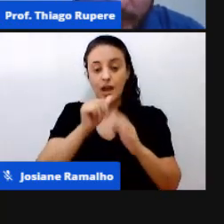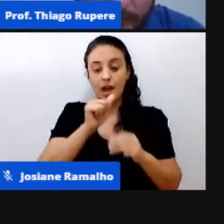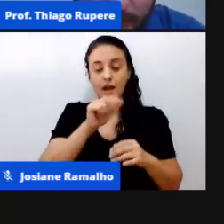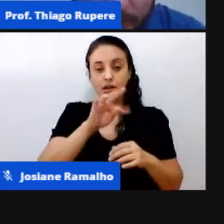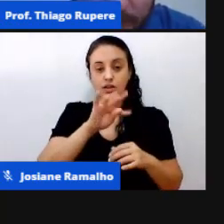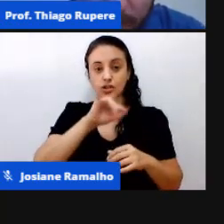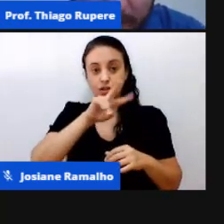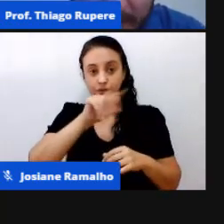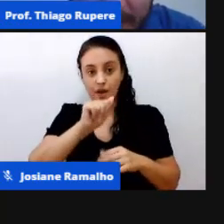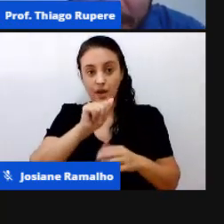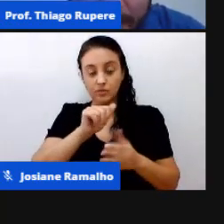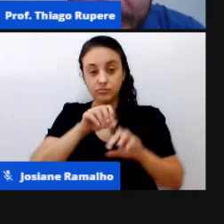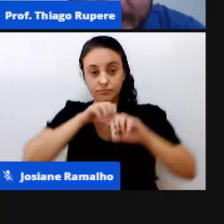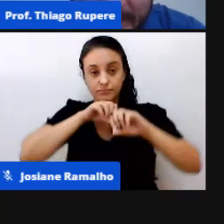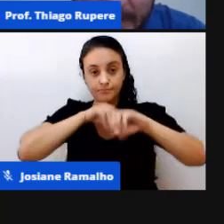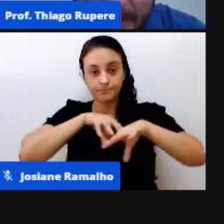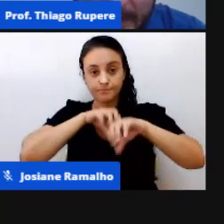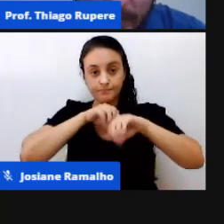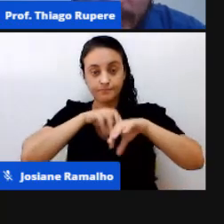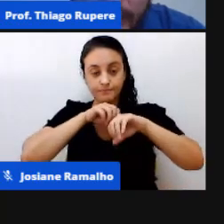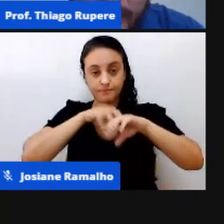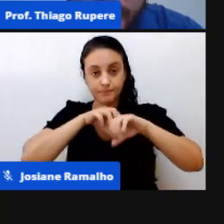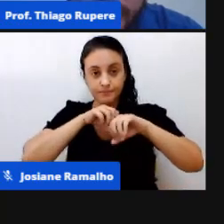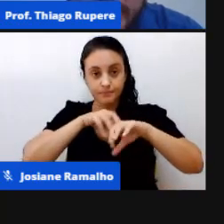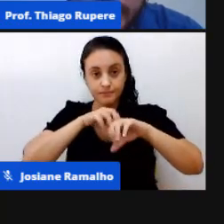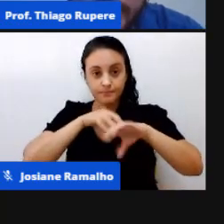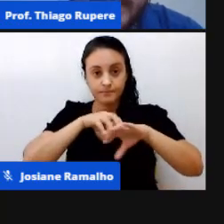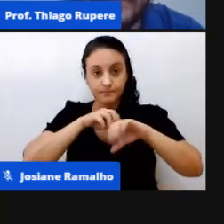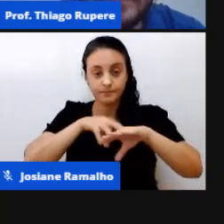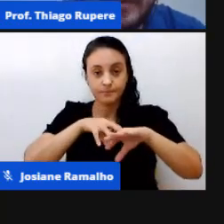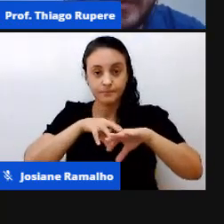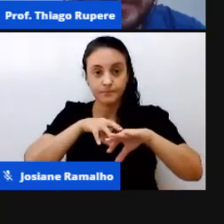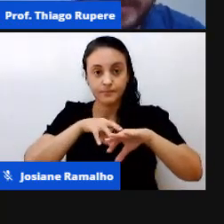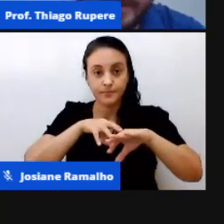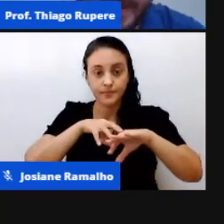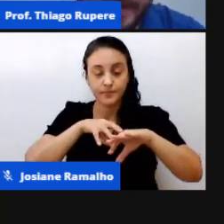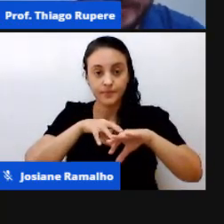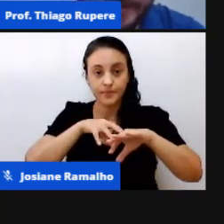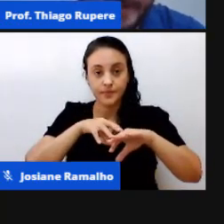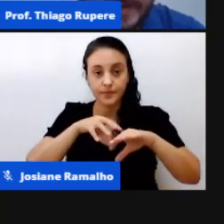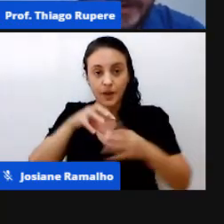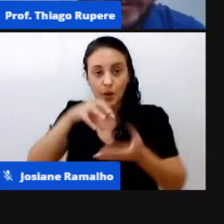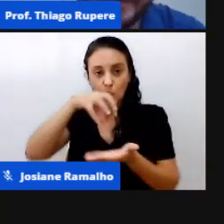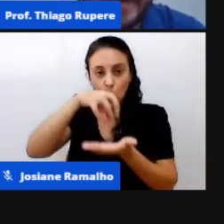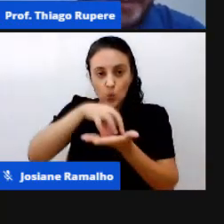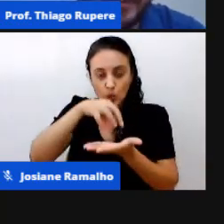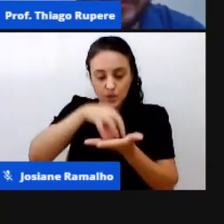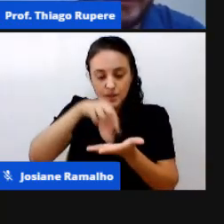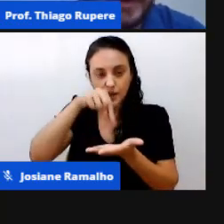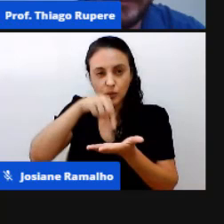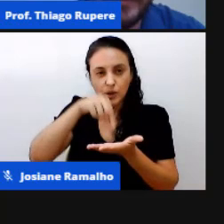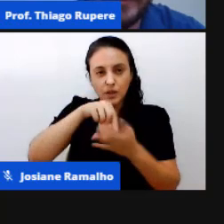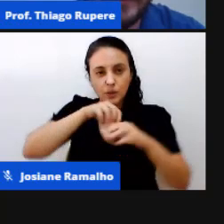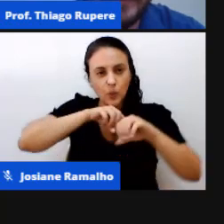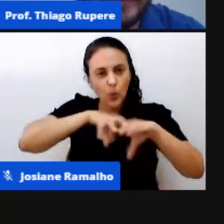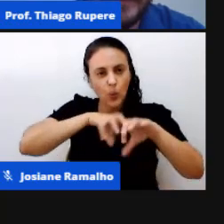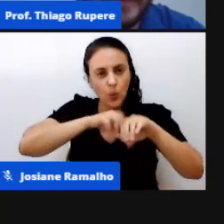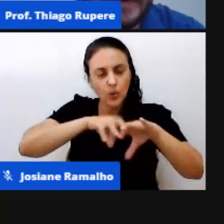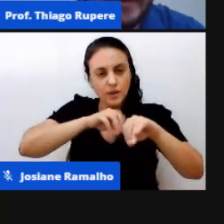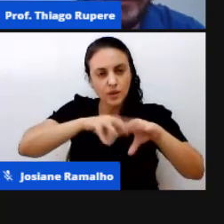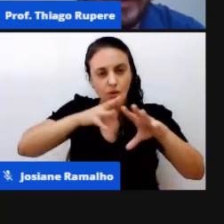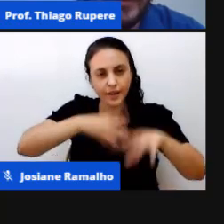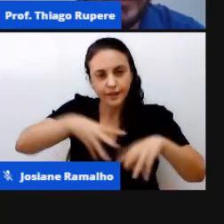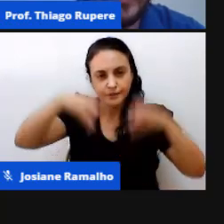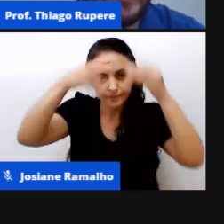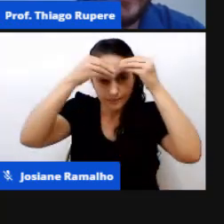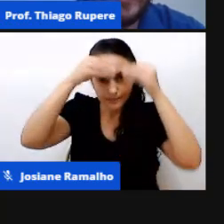aqui no círculo amarelo é o aluno no centro do ensino e de aprendizagem. Nós sempre buscamos isso,